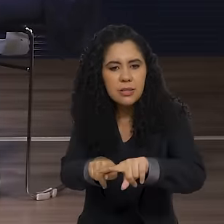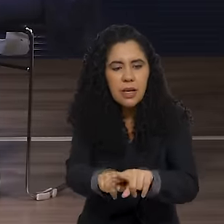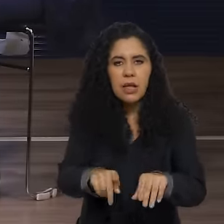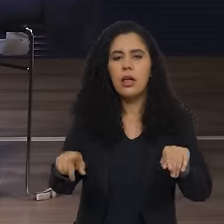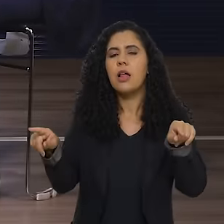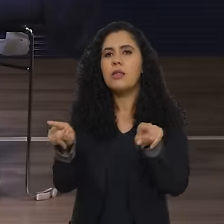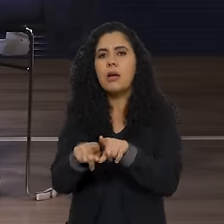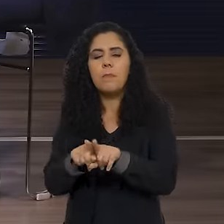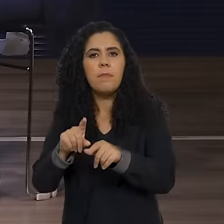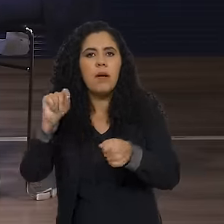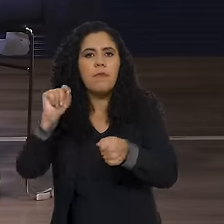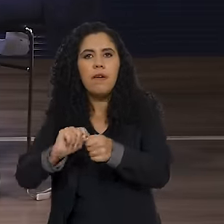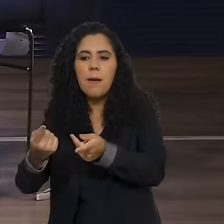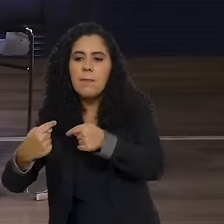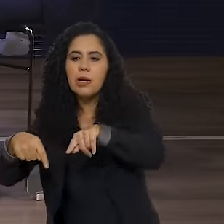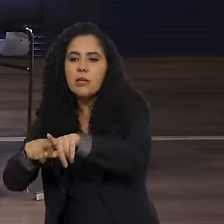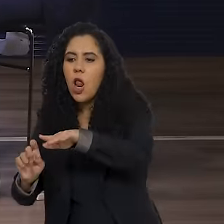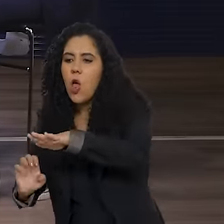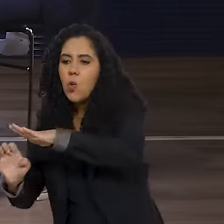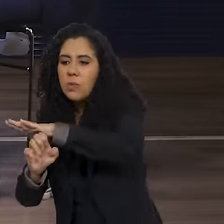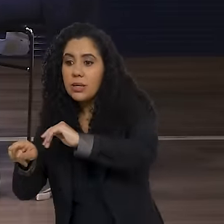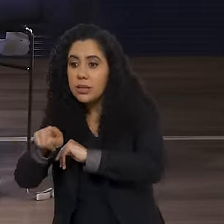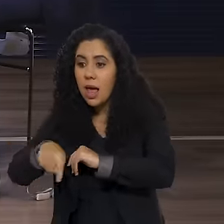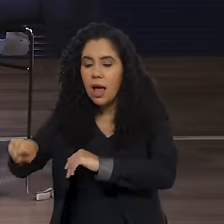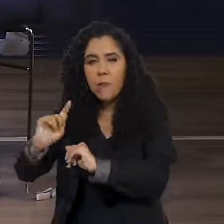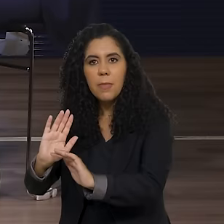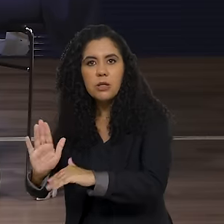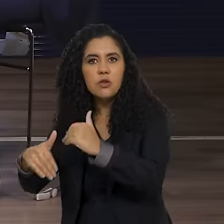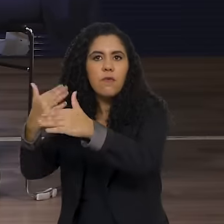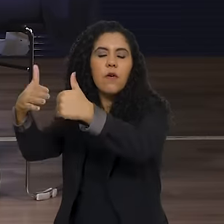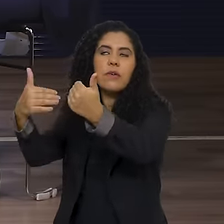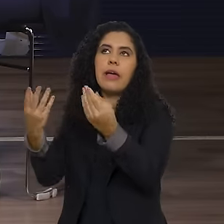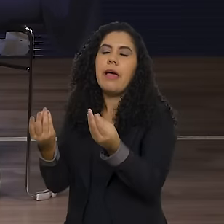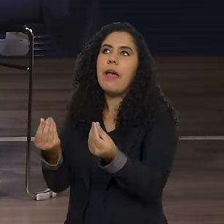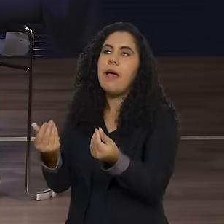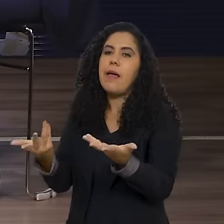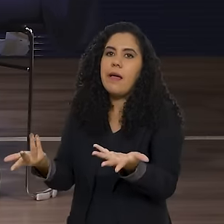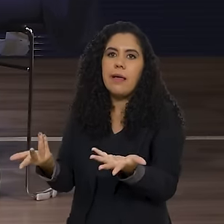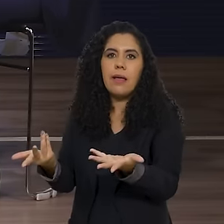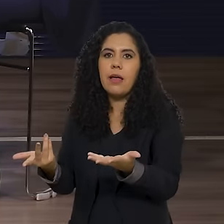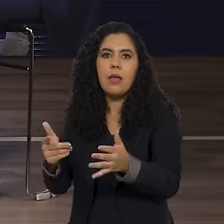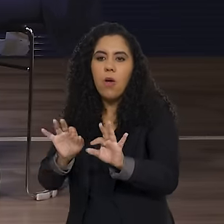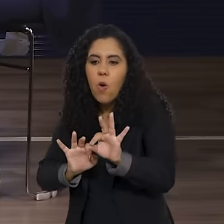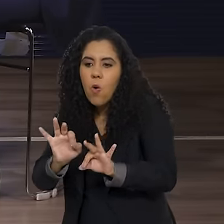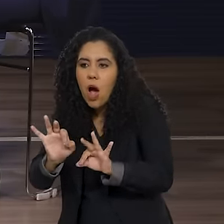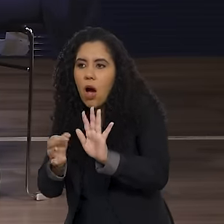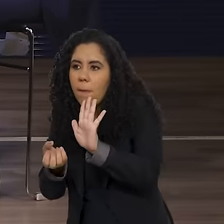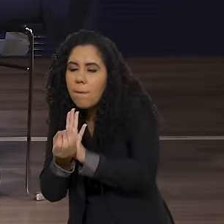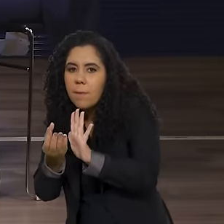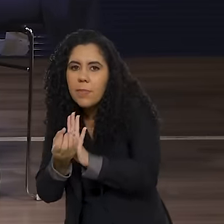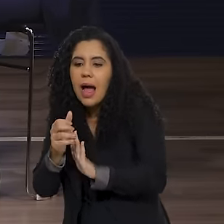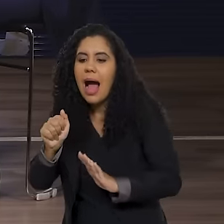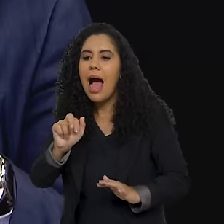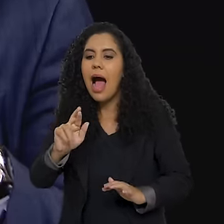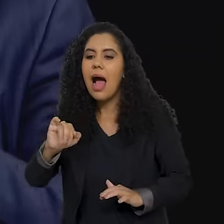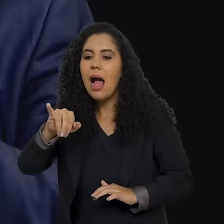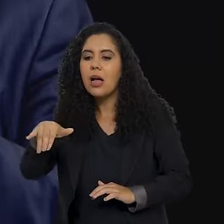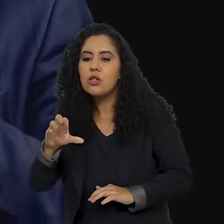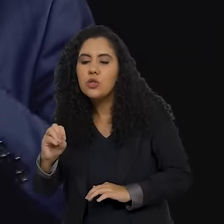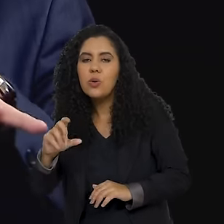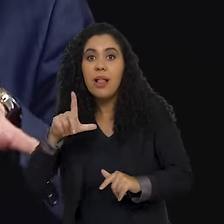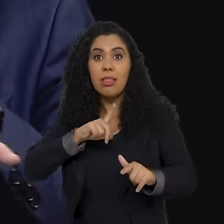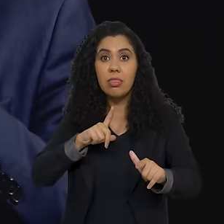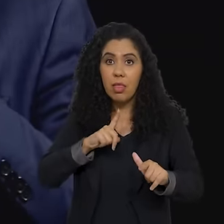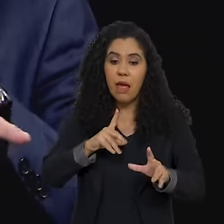direta, ela faz parceria com empresas para desenvolver, às vezes, um arranjo produtivo. A gente